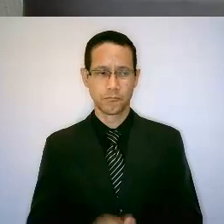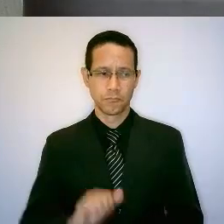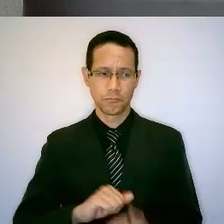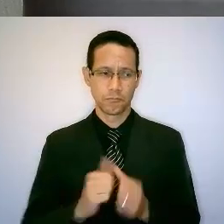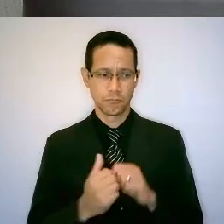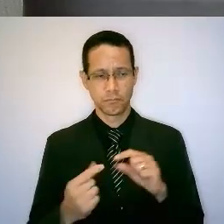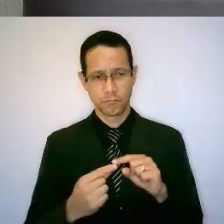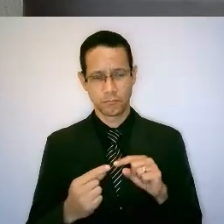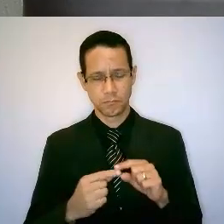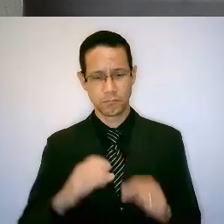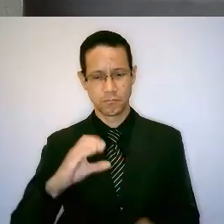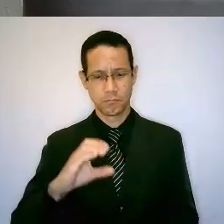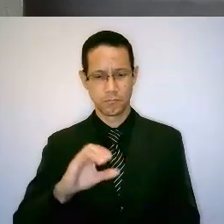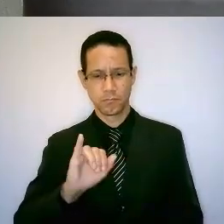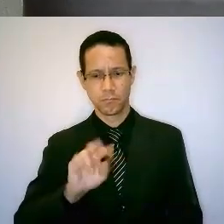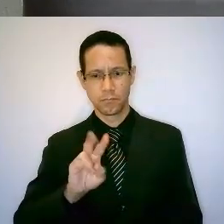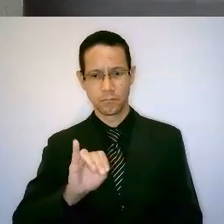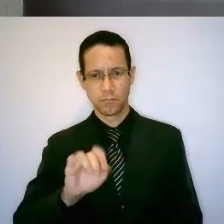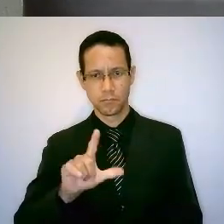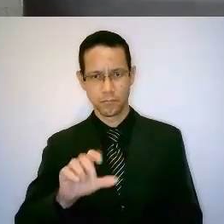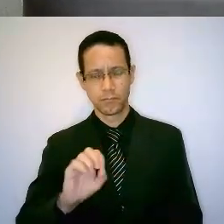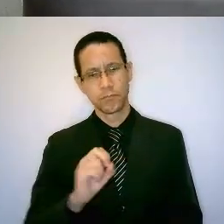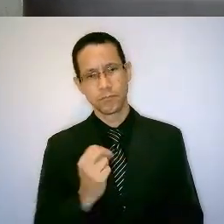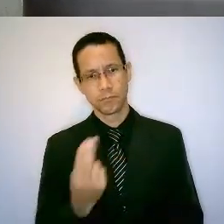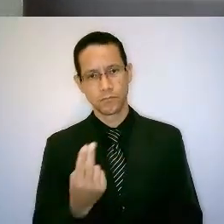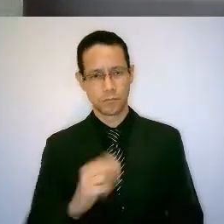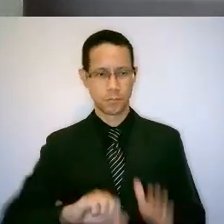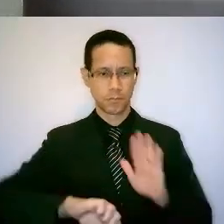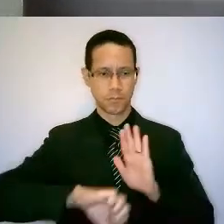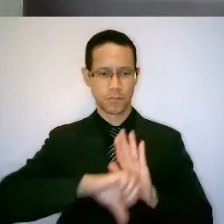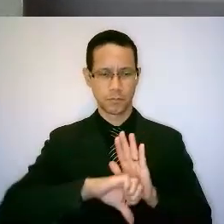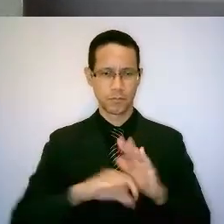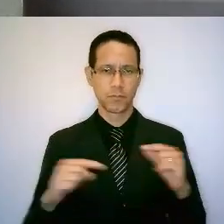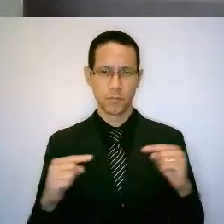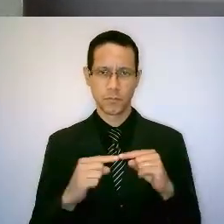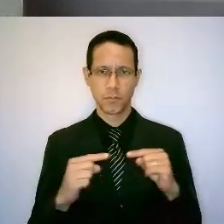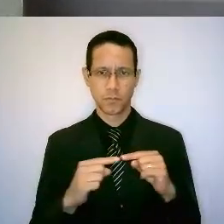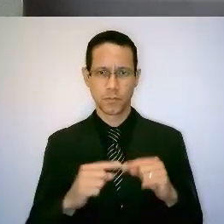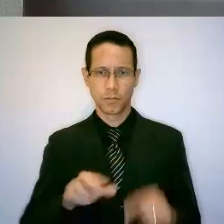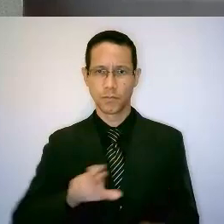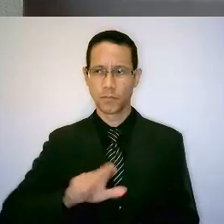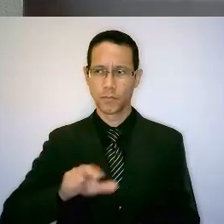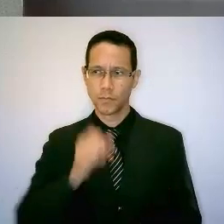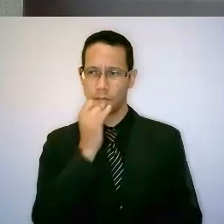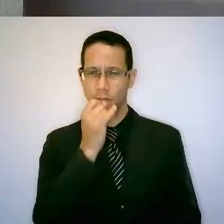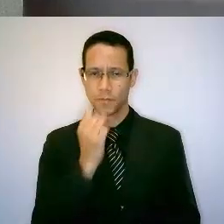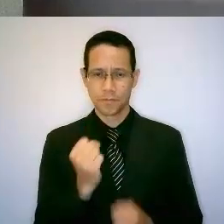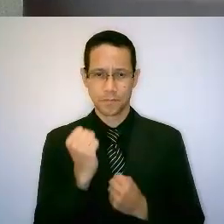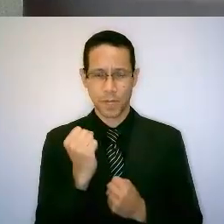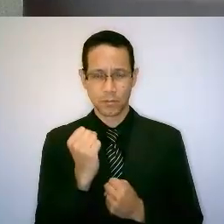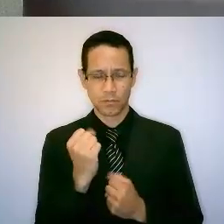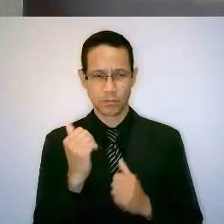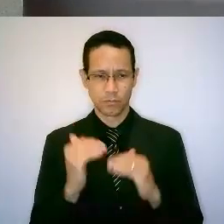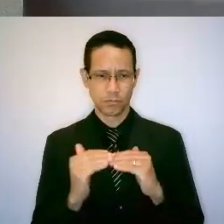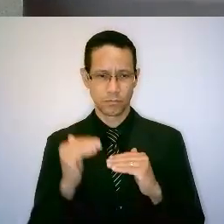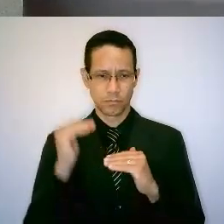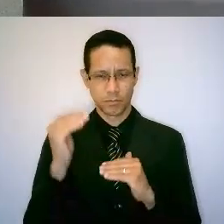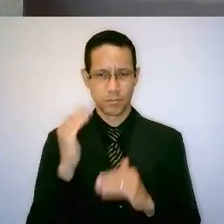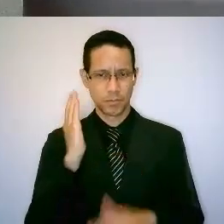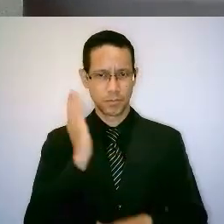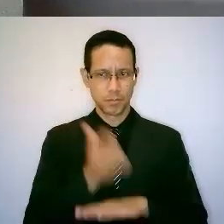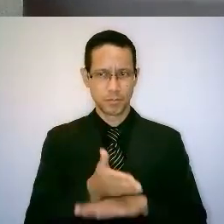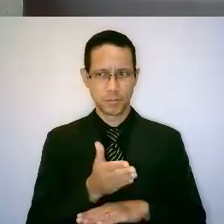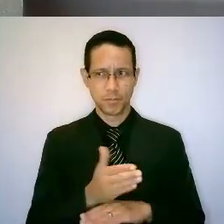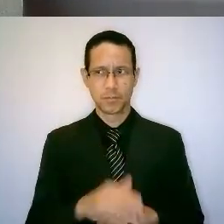penal em que não se trata de um poder hierárquico exercido horizontalmente